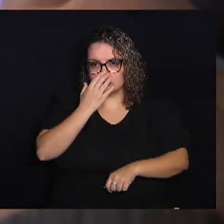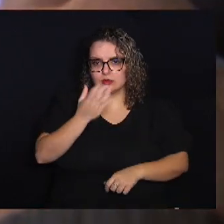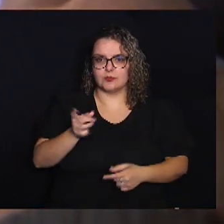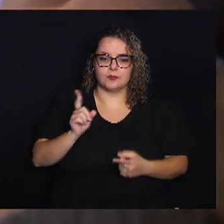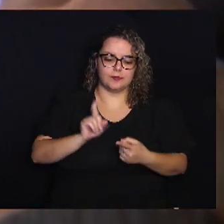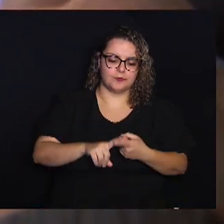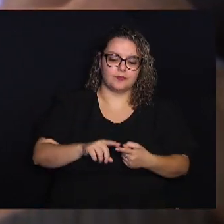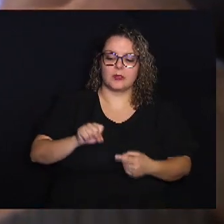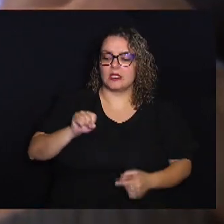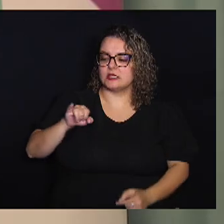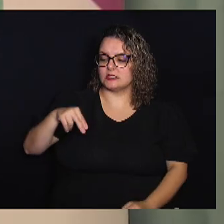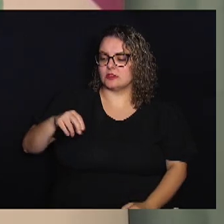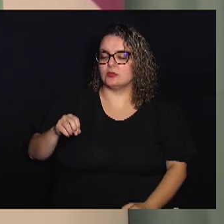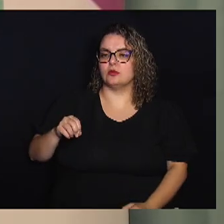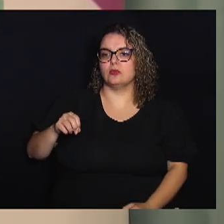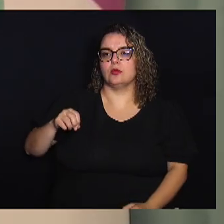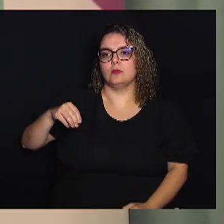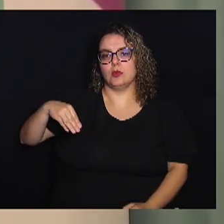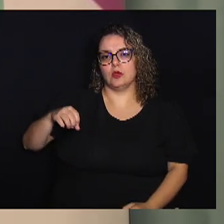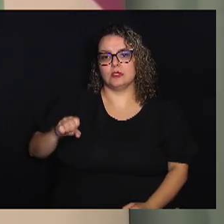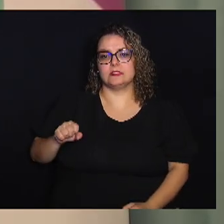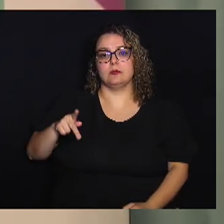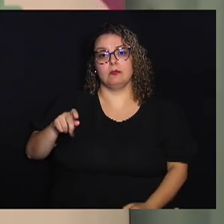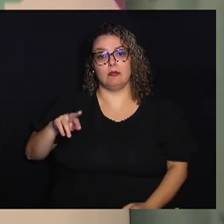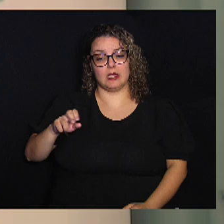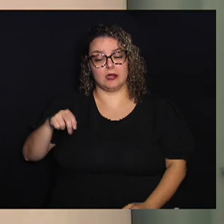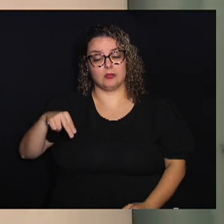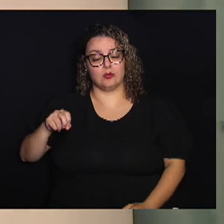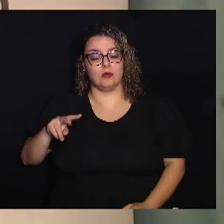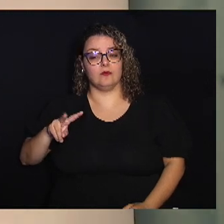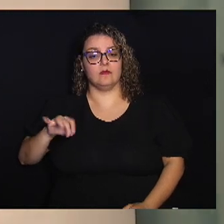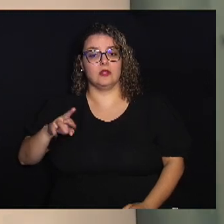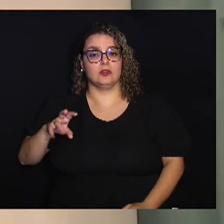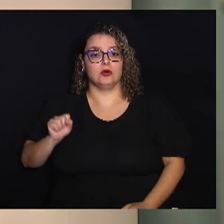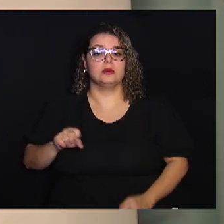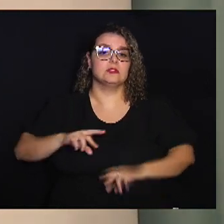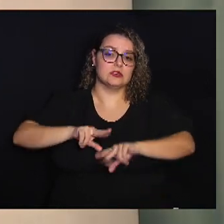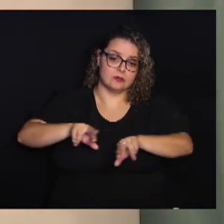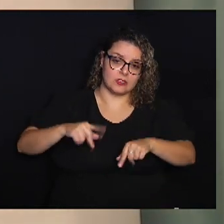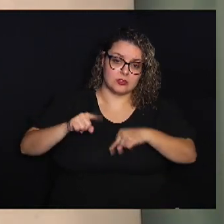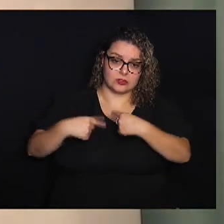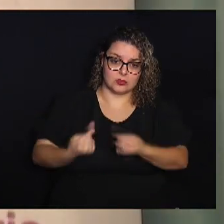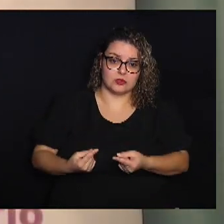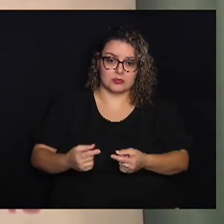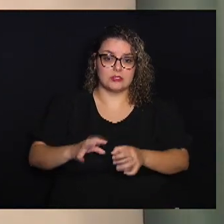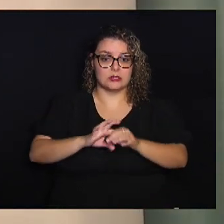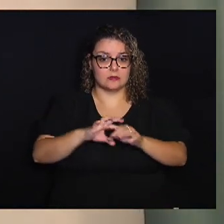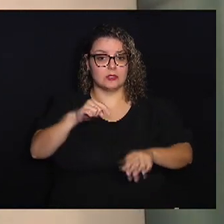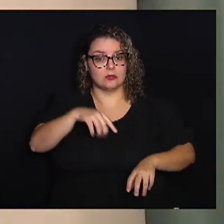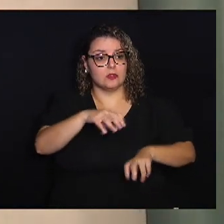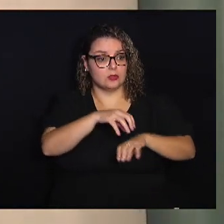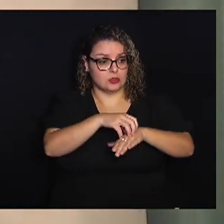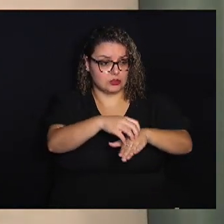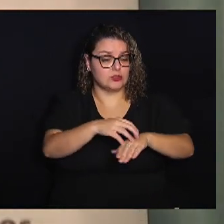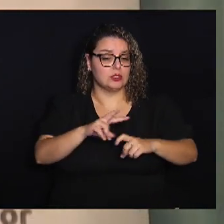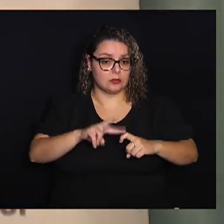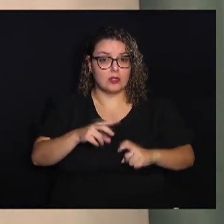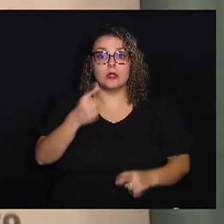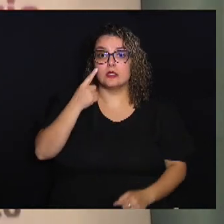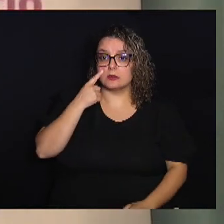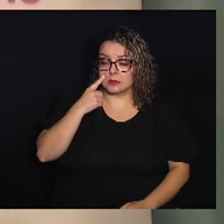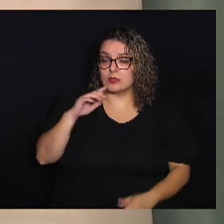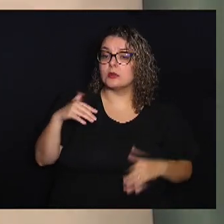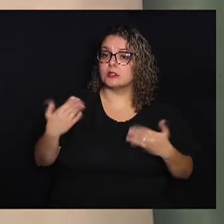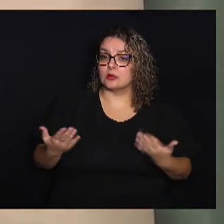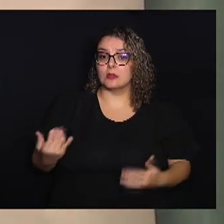a cinomose, parvovirose e outras, que a gente tem disponível aqui no consultório com a gente. É verdade. Olha só, tá vendo? Então, a